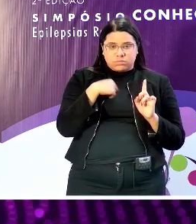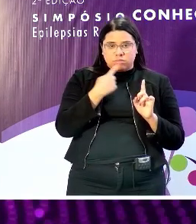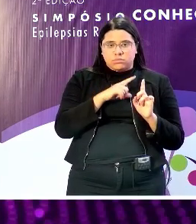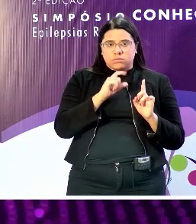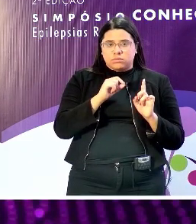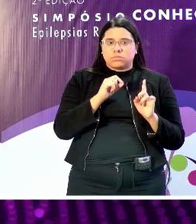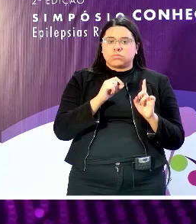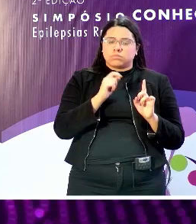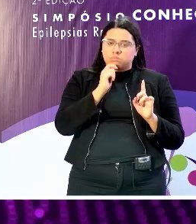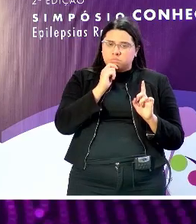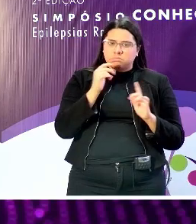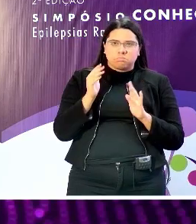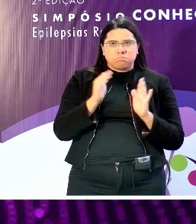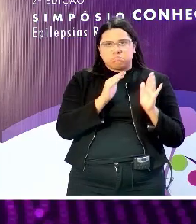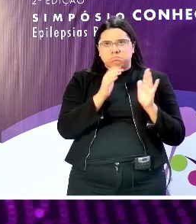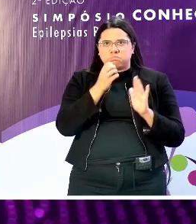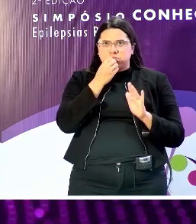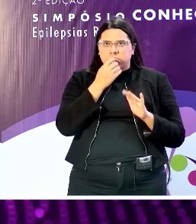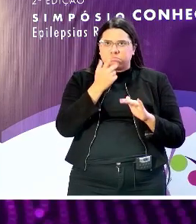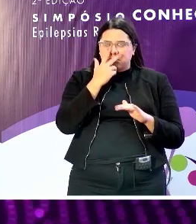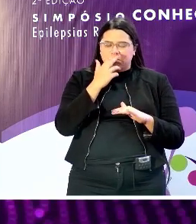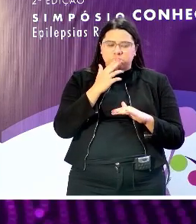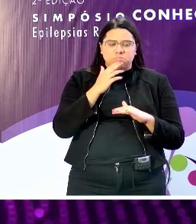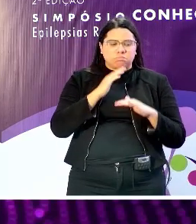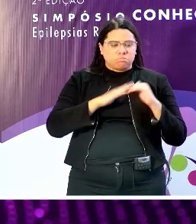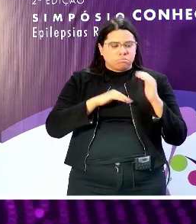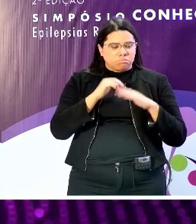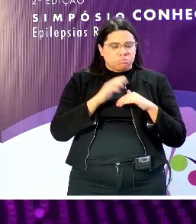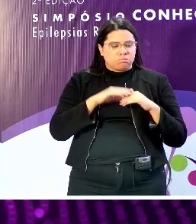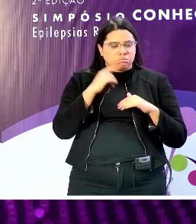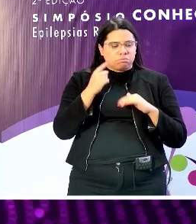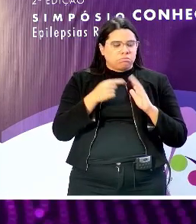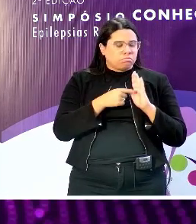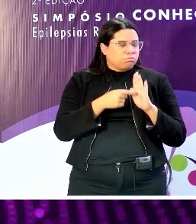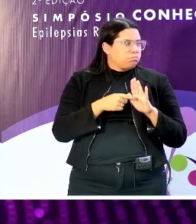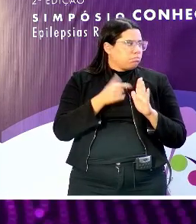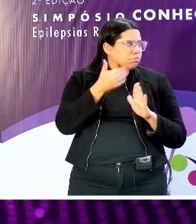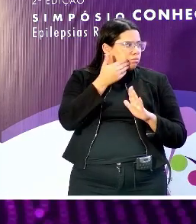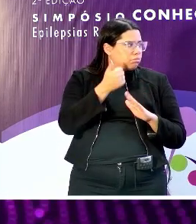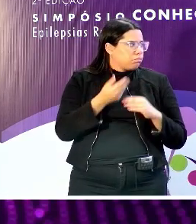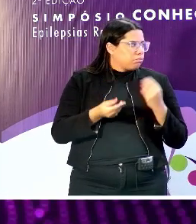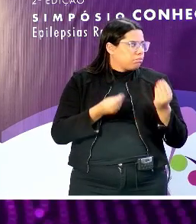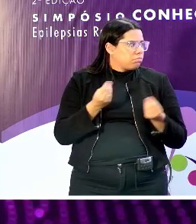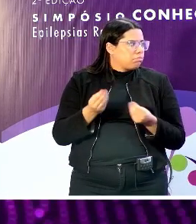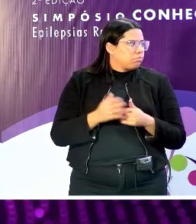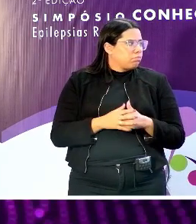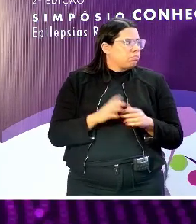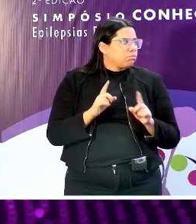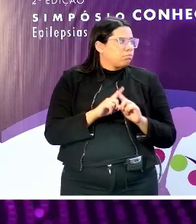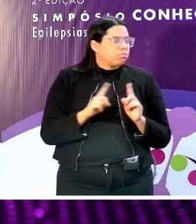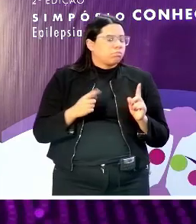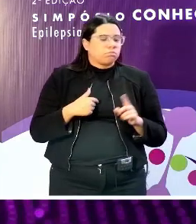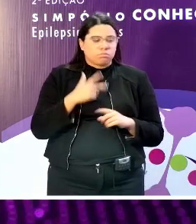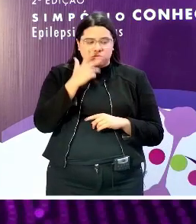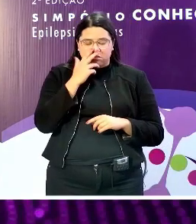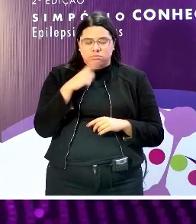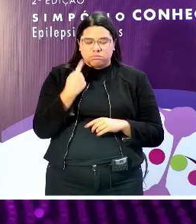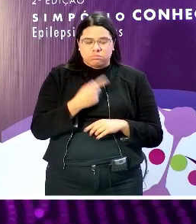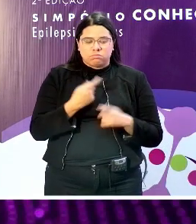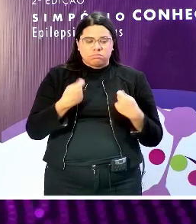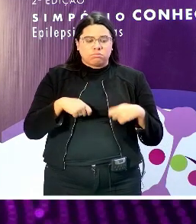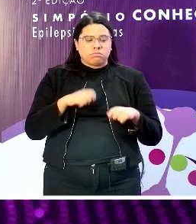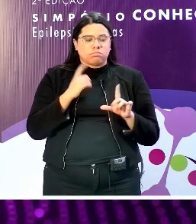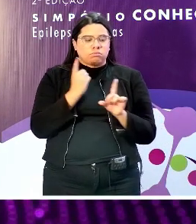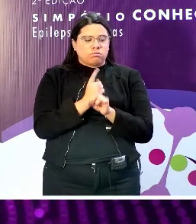caminho muito bacana, acho que a Praxis vai trazer um pouco mais sobre isso hoje, mas a gente precisa, então, achar uma forma,